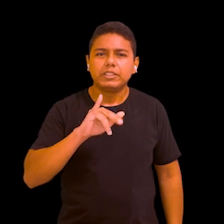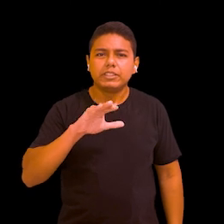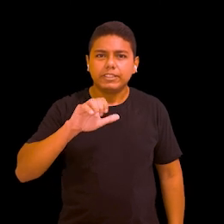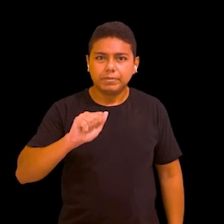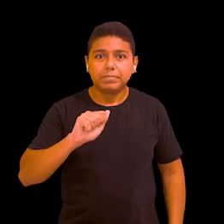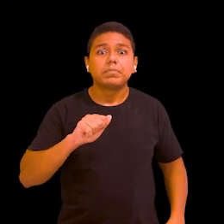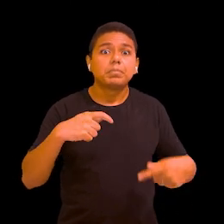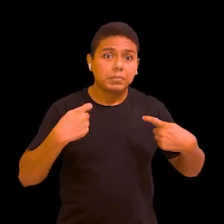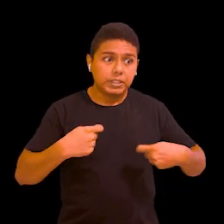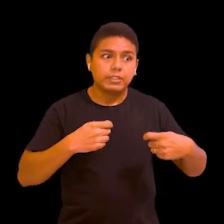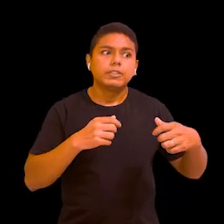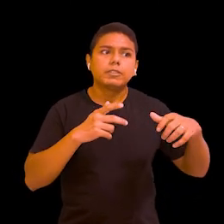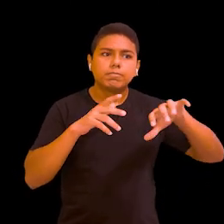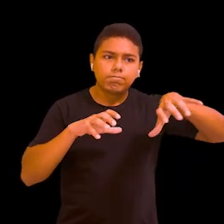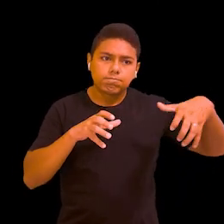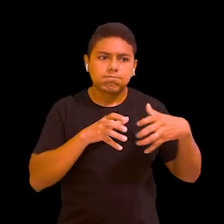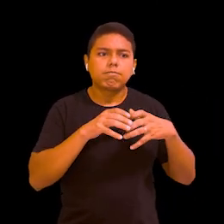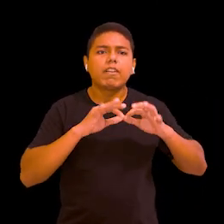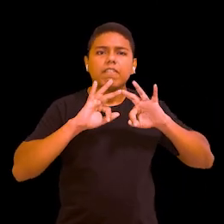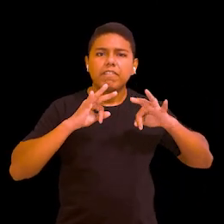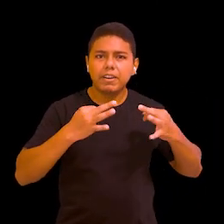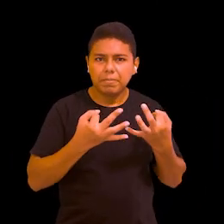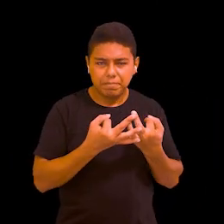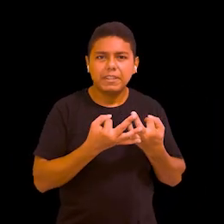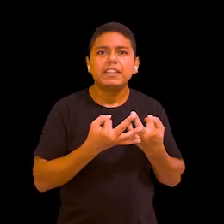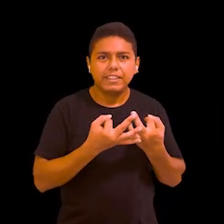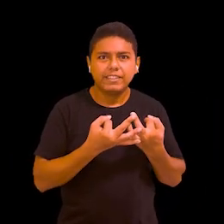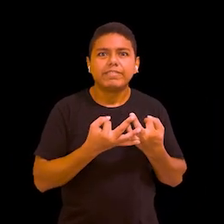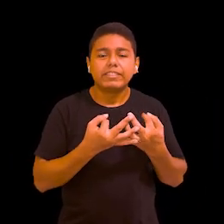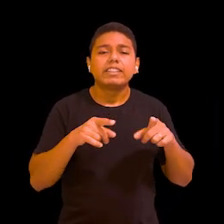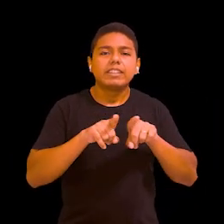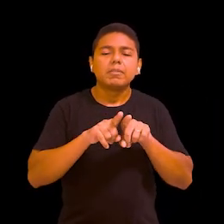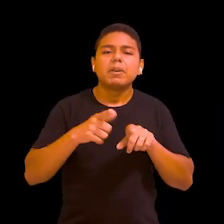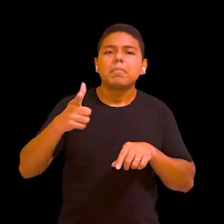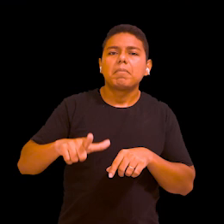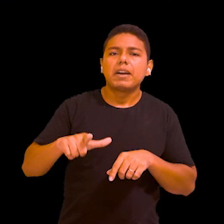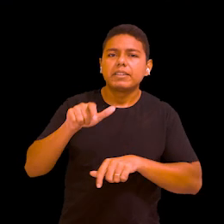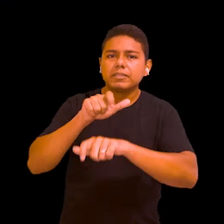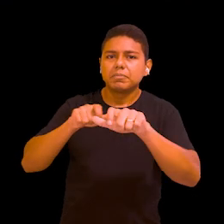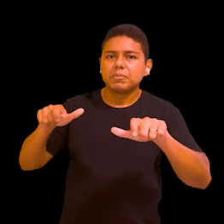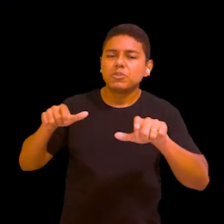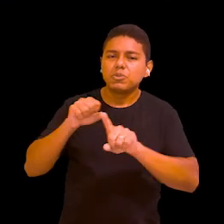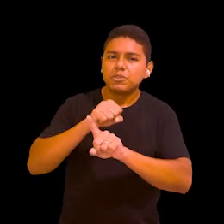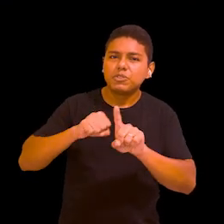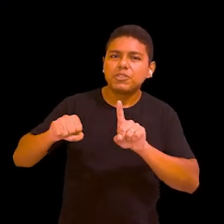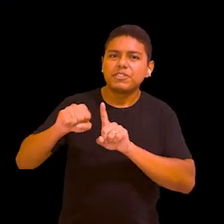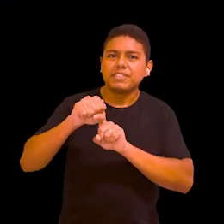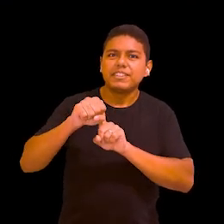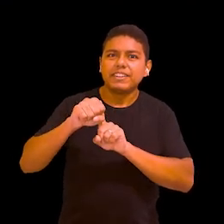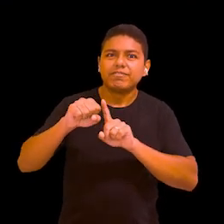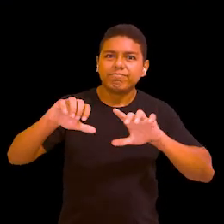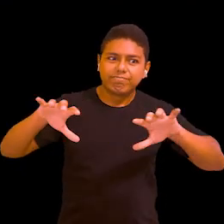incluir a família em seus diversos arranjos e toda a rede social envolvida nesta fase do